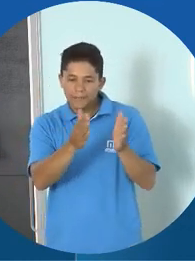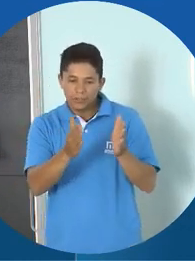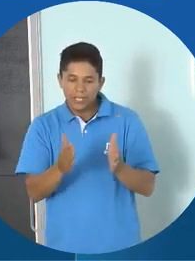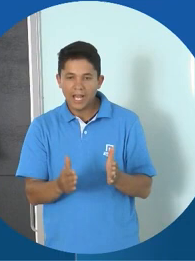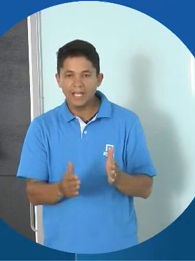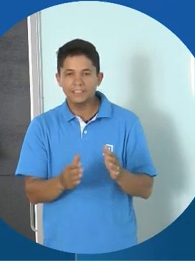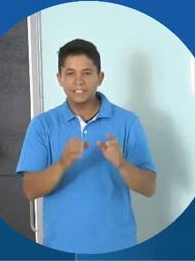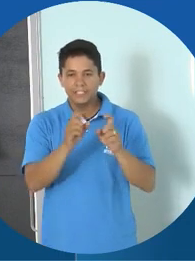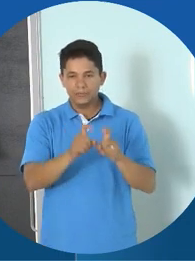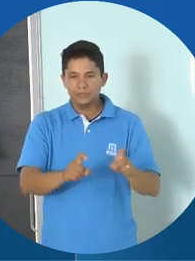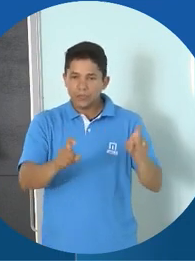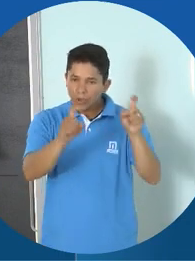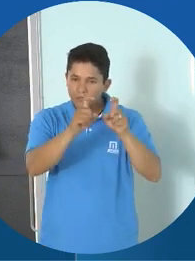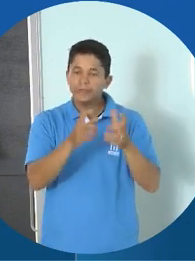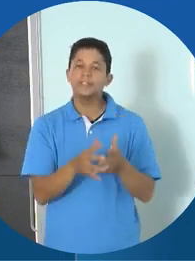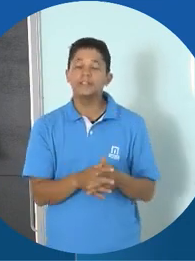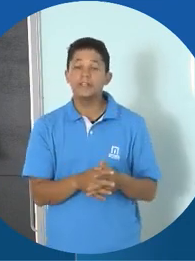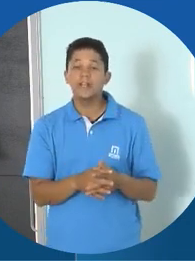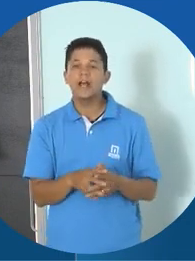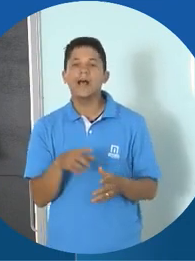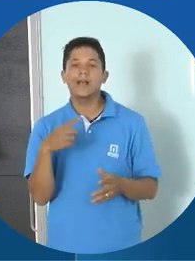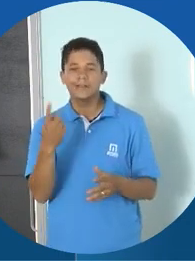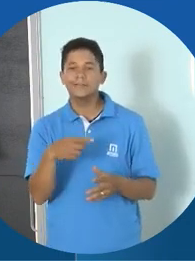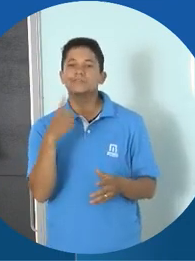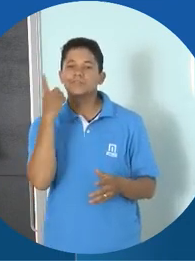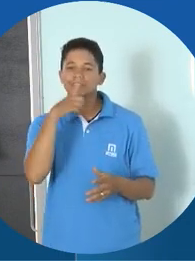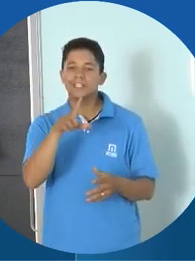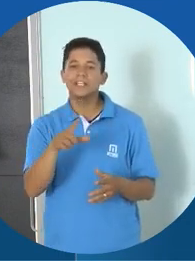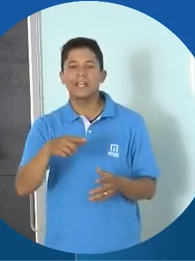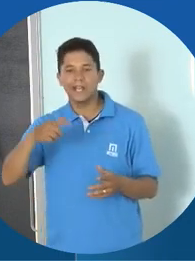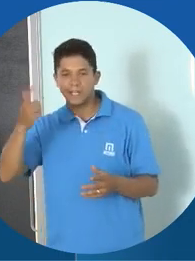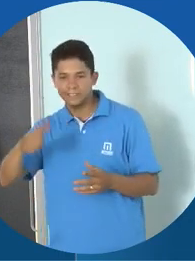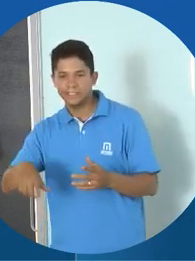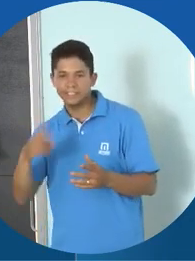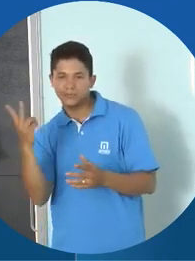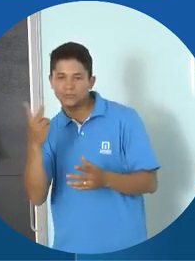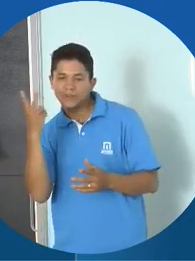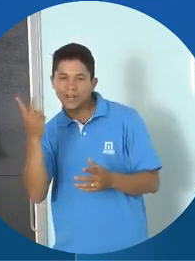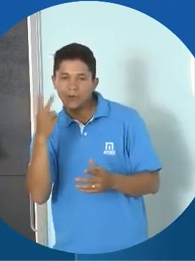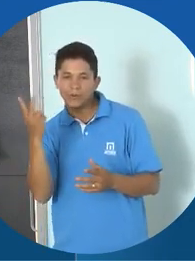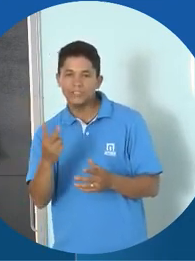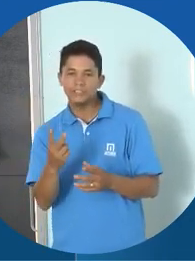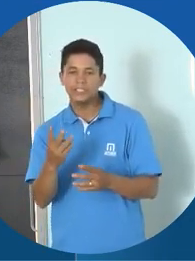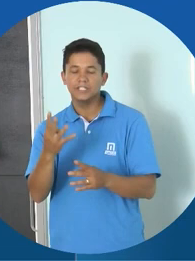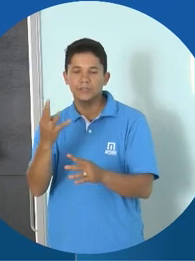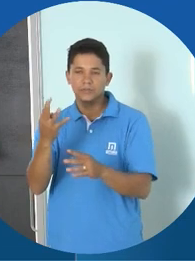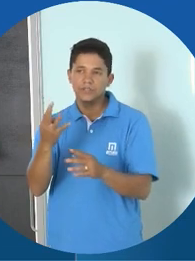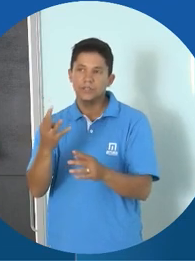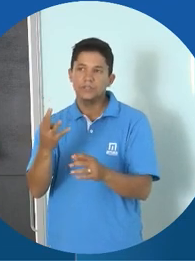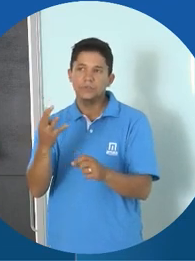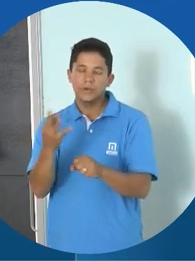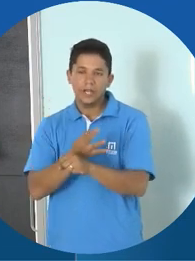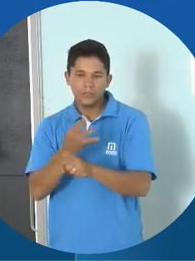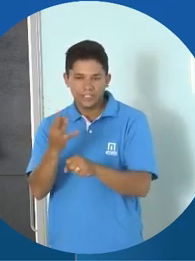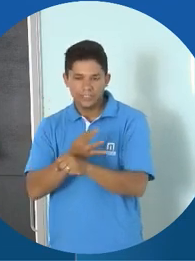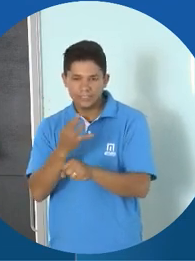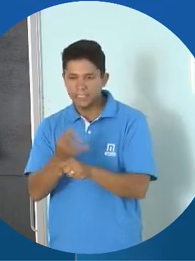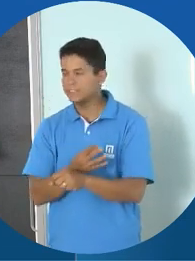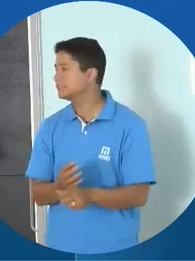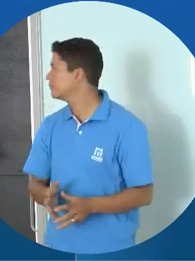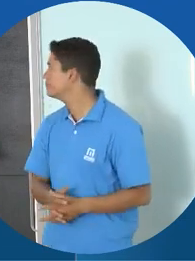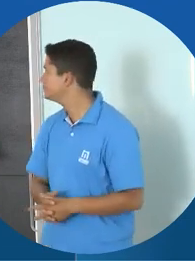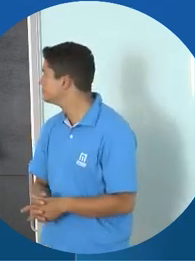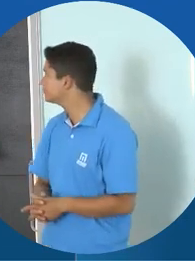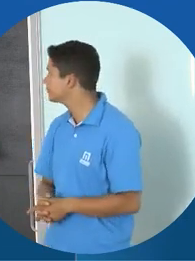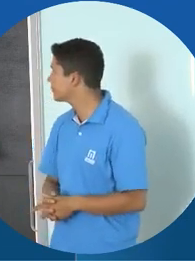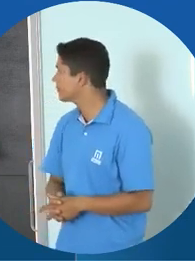para a gente realmente ter uma incidência dos valores aí de ganho de resistência em função das injeções. O